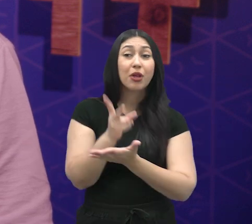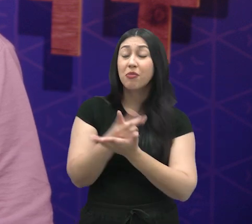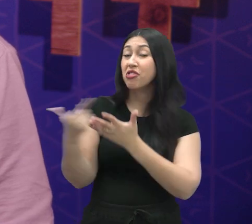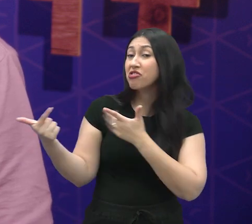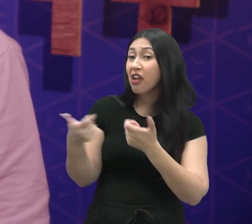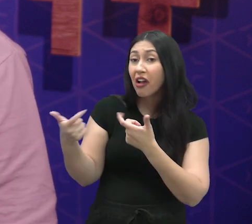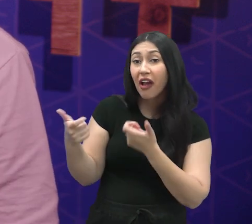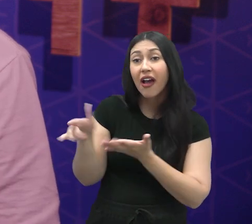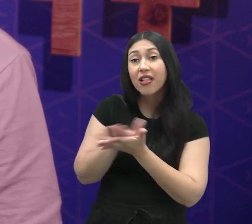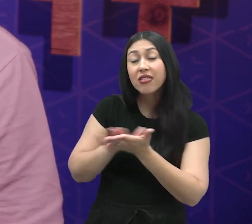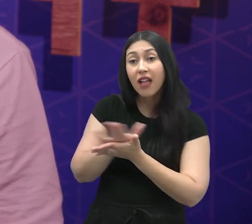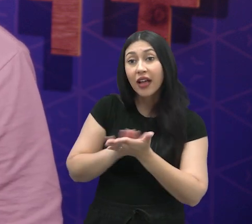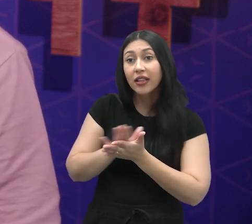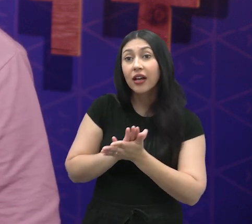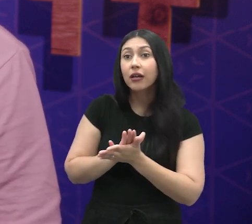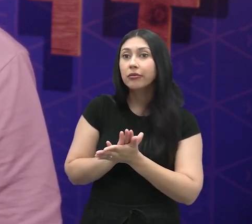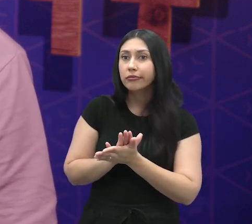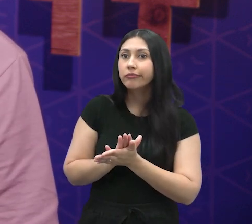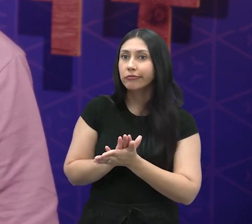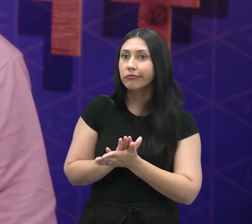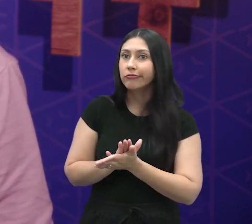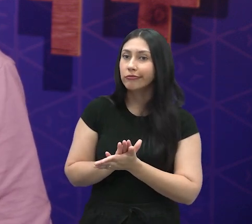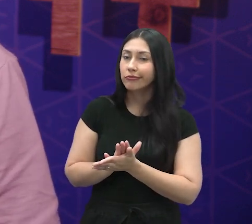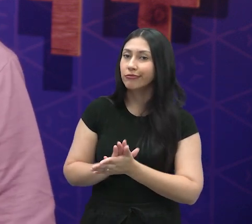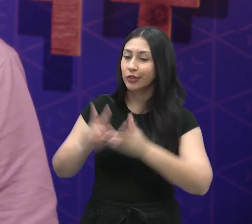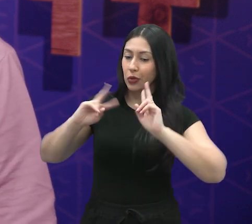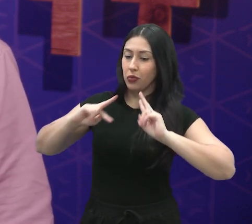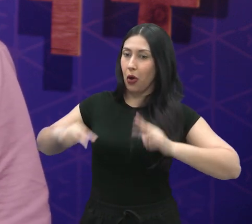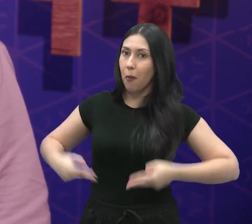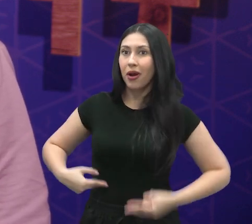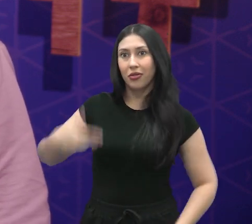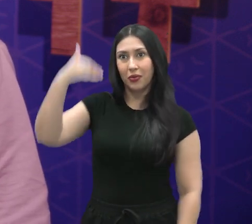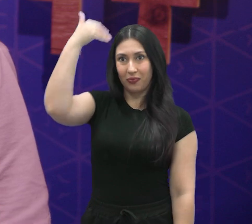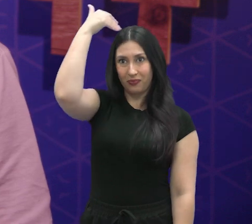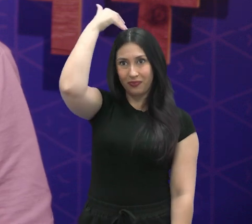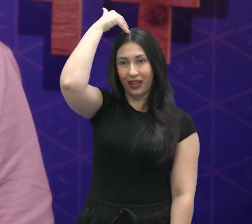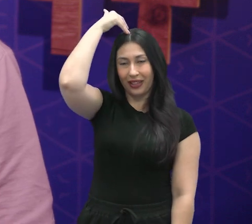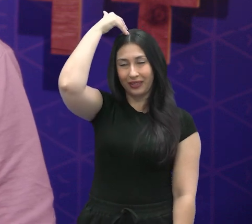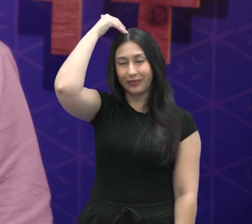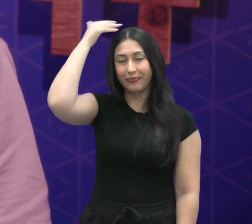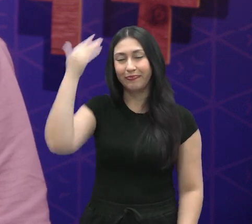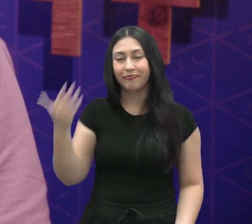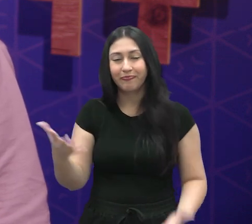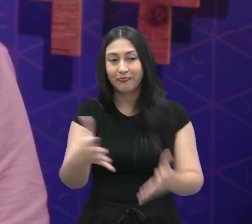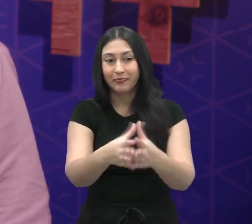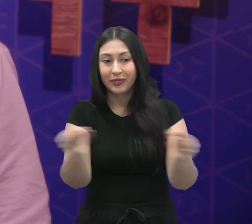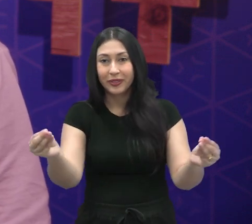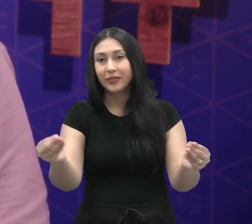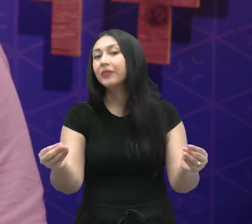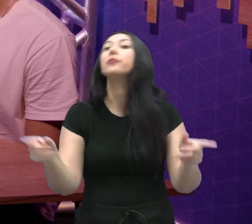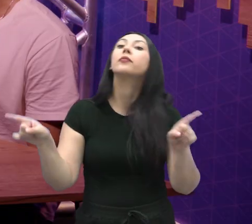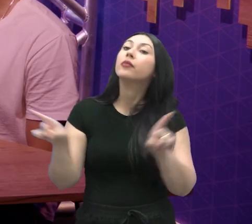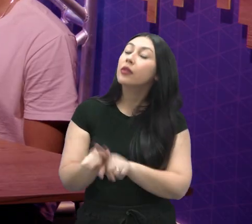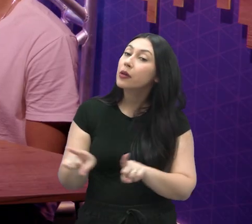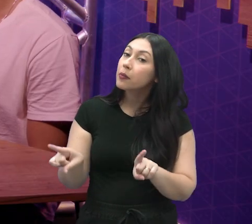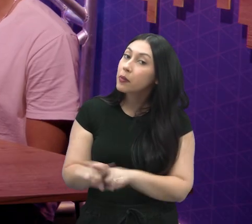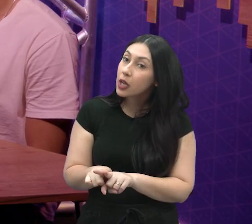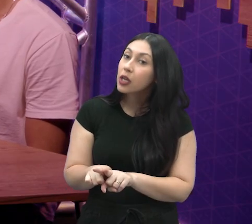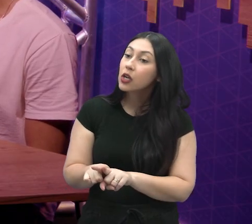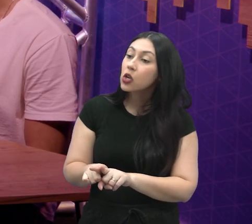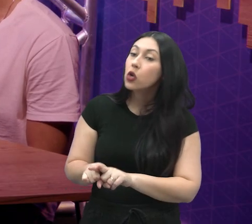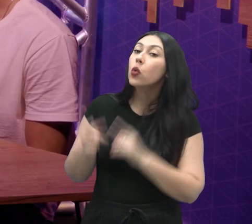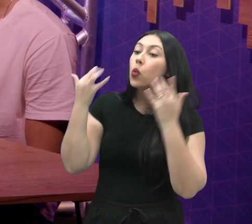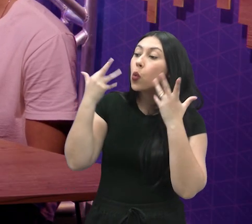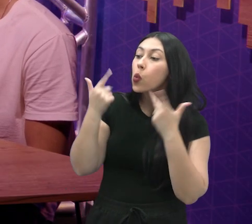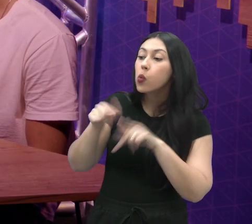que não tenha tido uma guerra, o ser humano causou o fim dessa espécie, a extinção dessa espécie. Inclusive